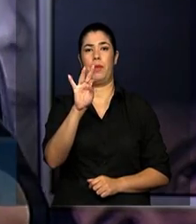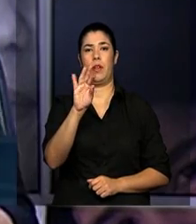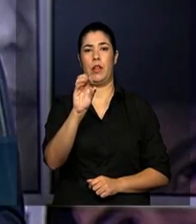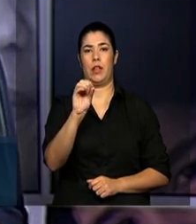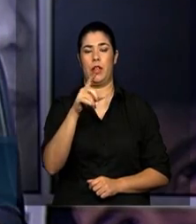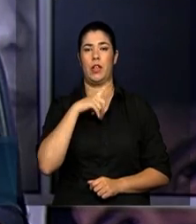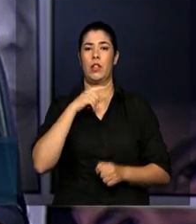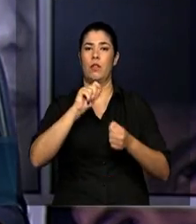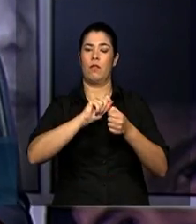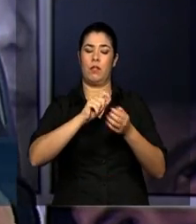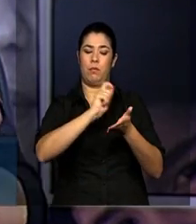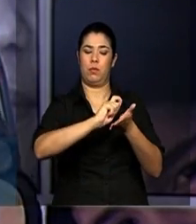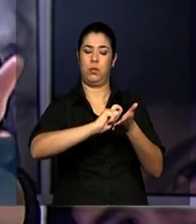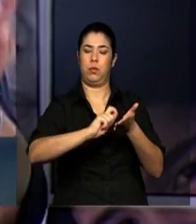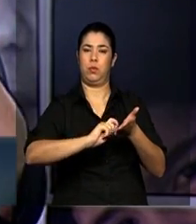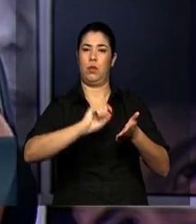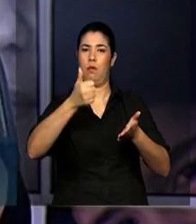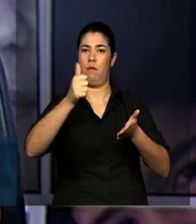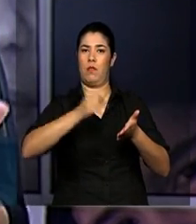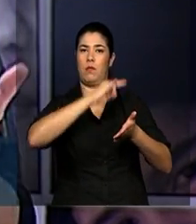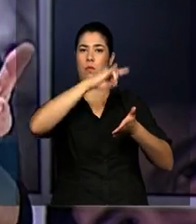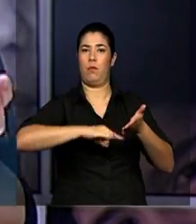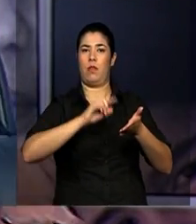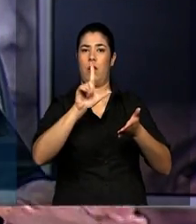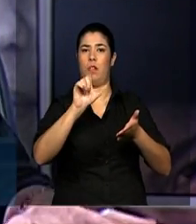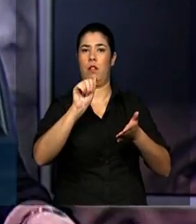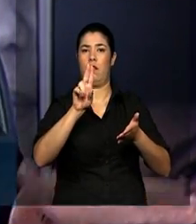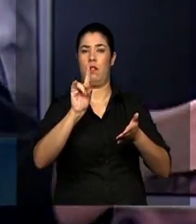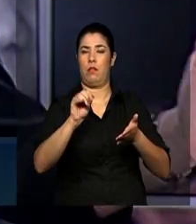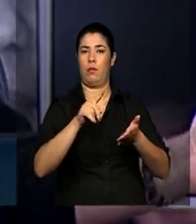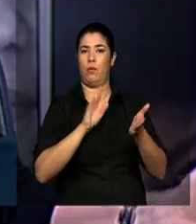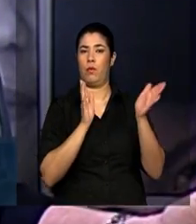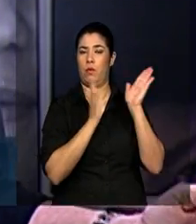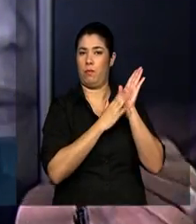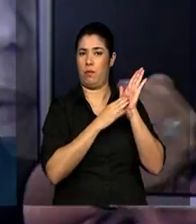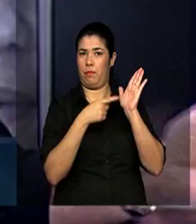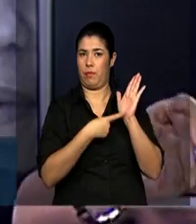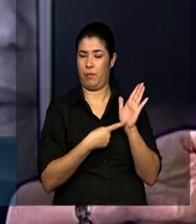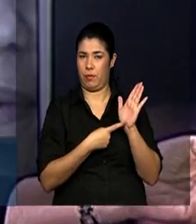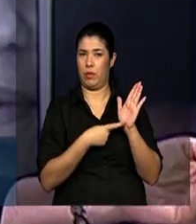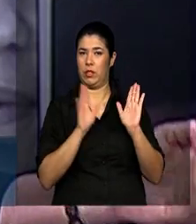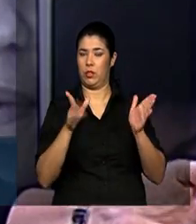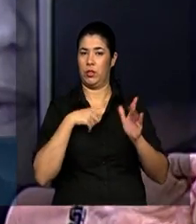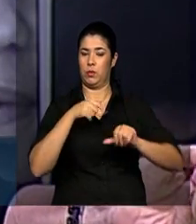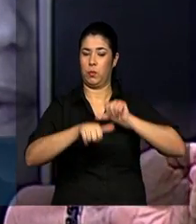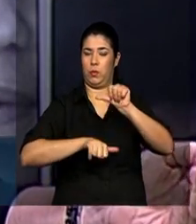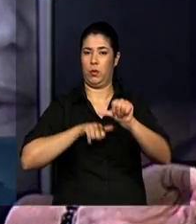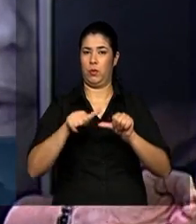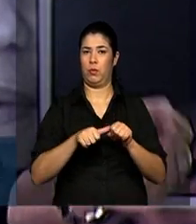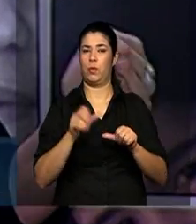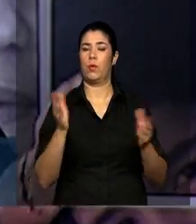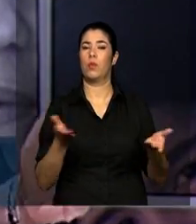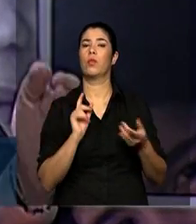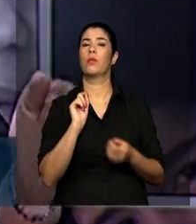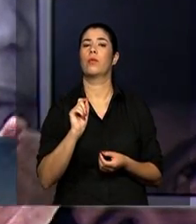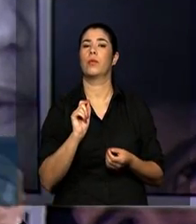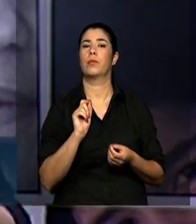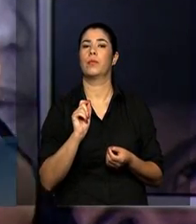sofre qualquer alteração. A alteração que é a proposta e a grande inovação, ministra,